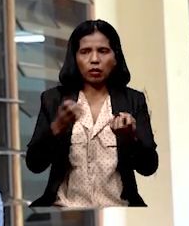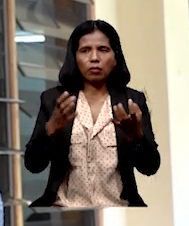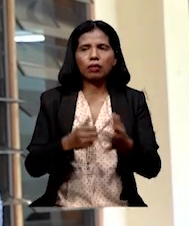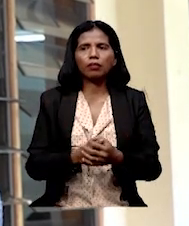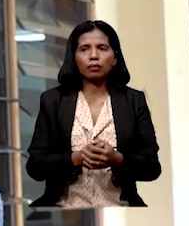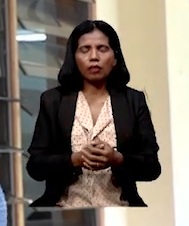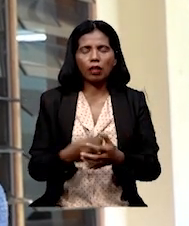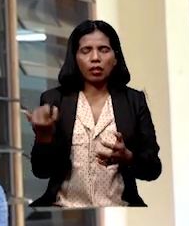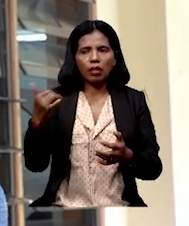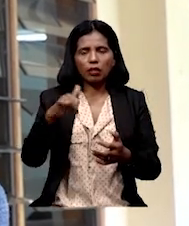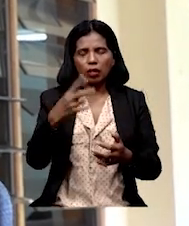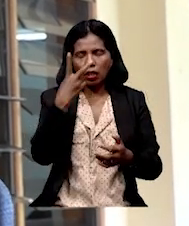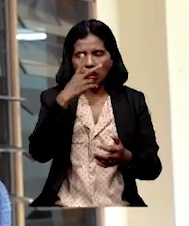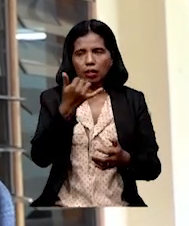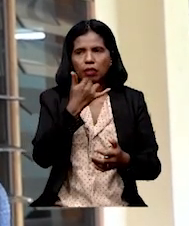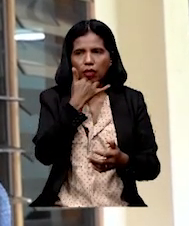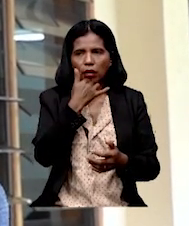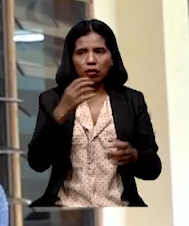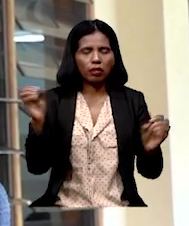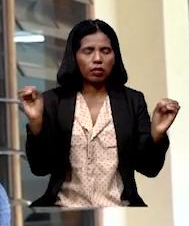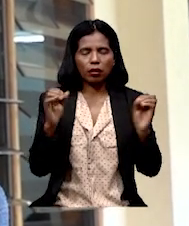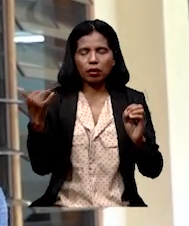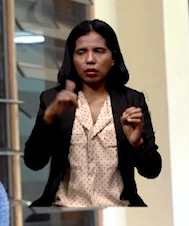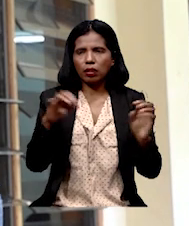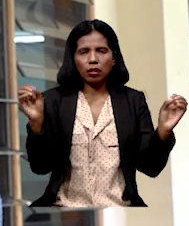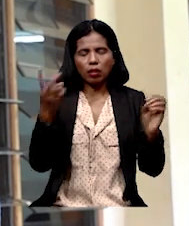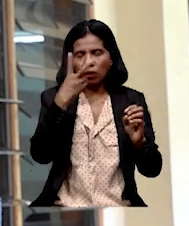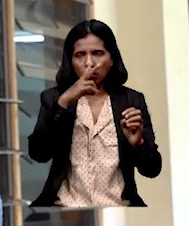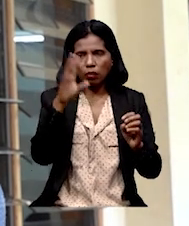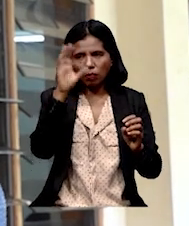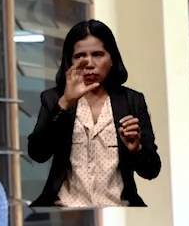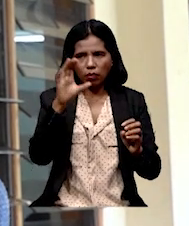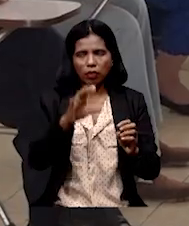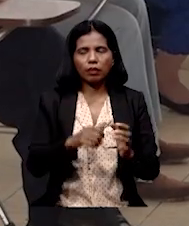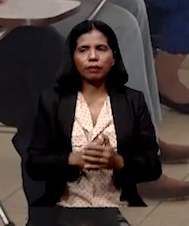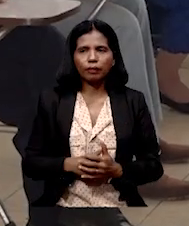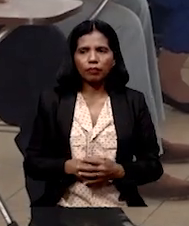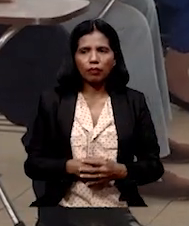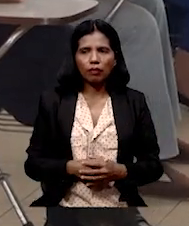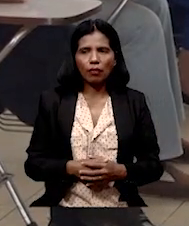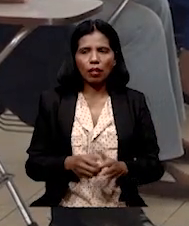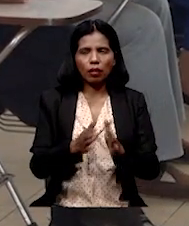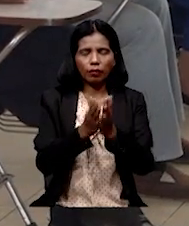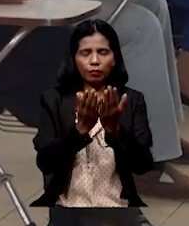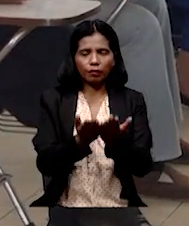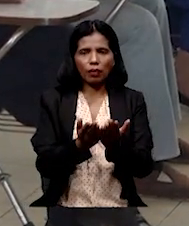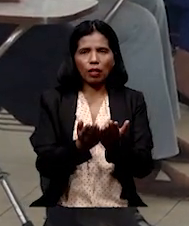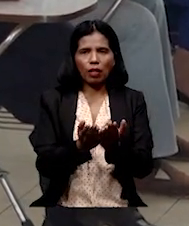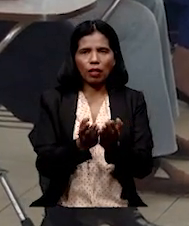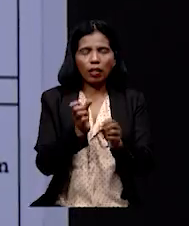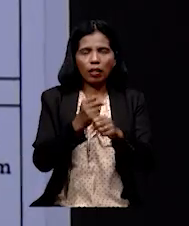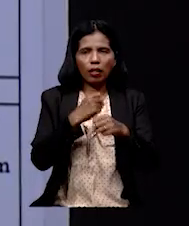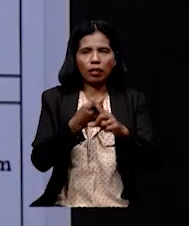sira hare lacunas ser ne ser labuka tan referência tan referência la iha du ne. Livro complementar ne compila